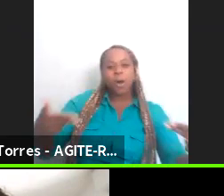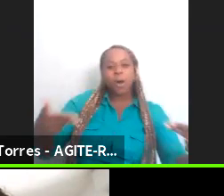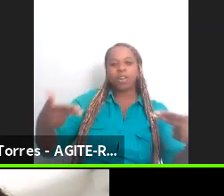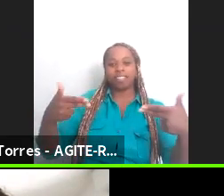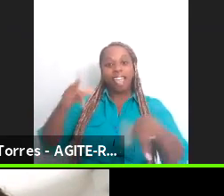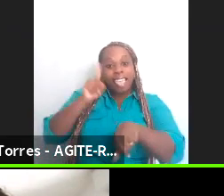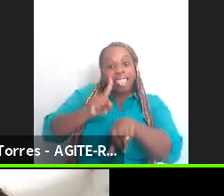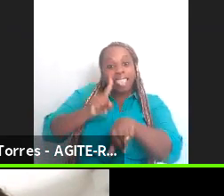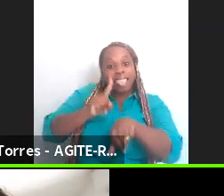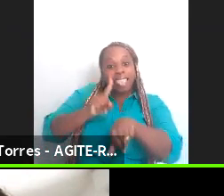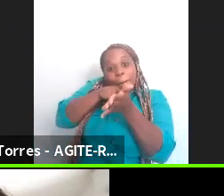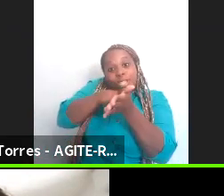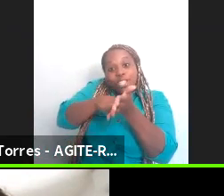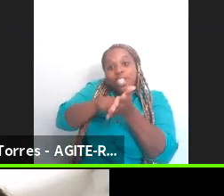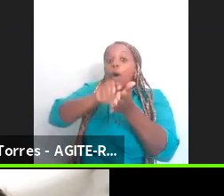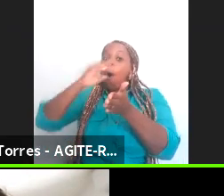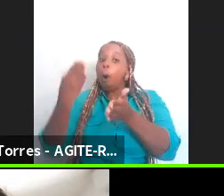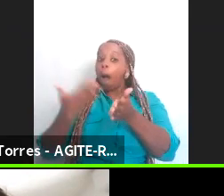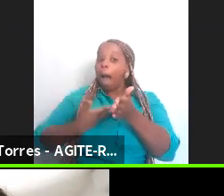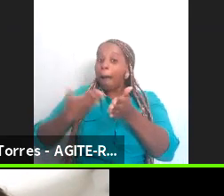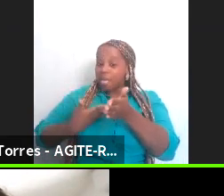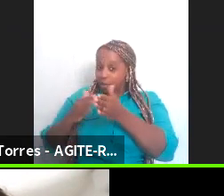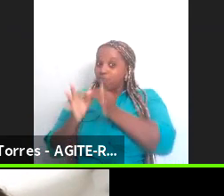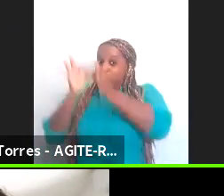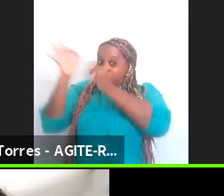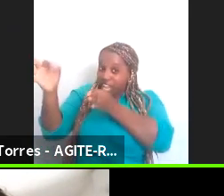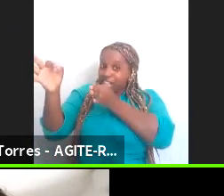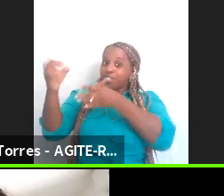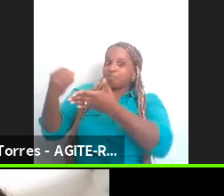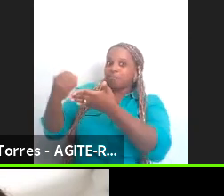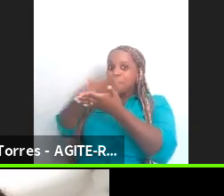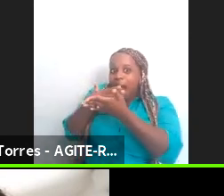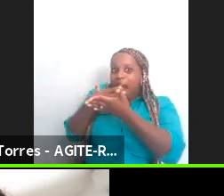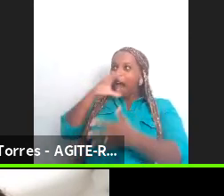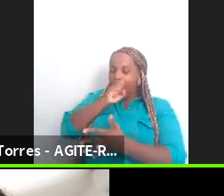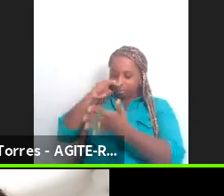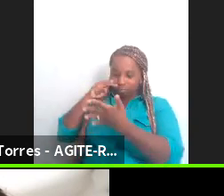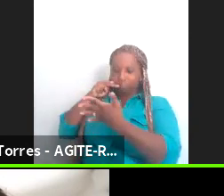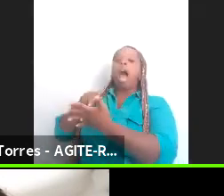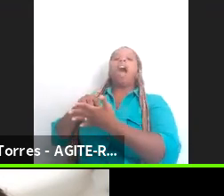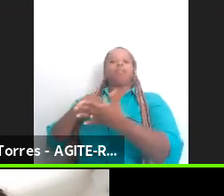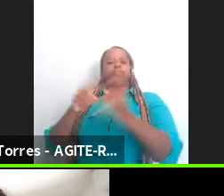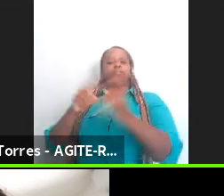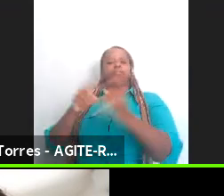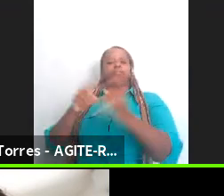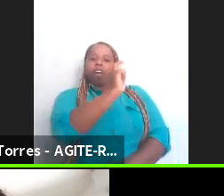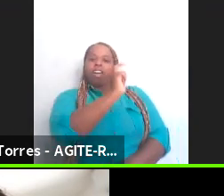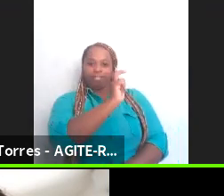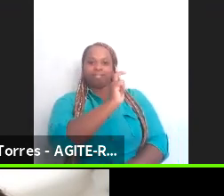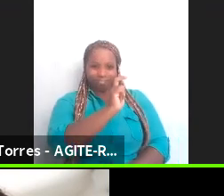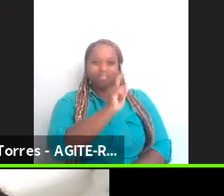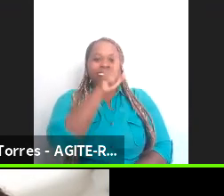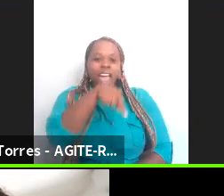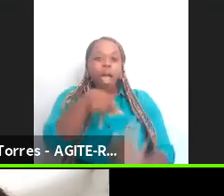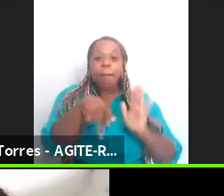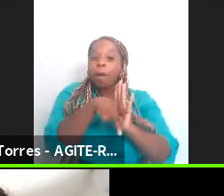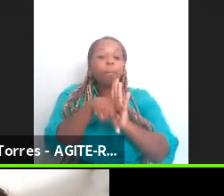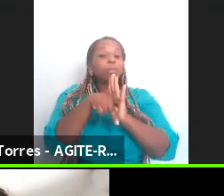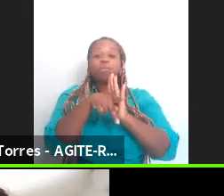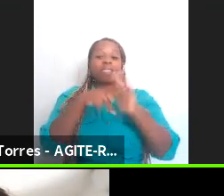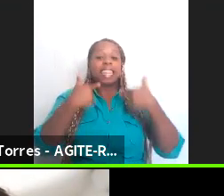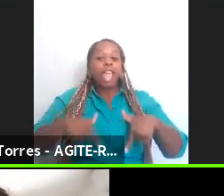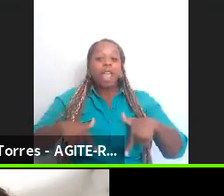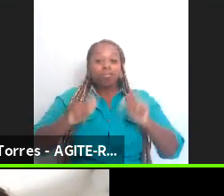colega passar. Então, são assim, dispositivo, elemento, são palavras neutras que vão te ajudar a ter tempo para pensar, pesquisar e